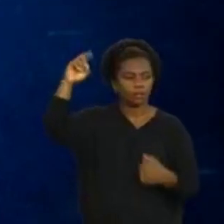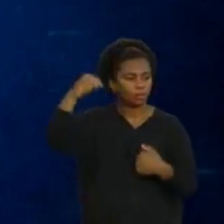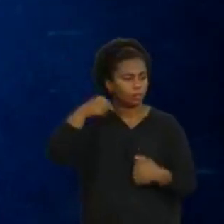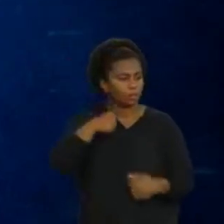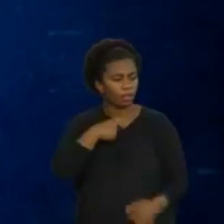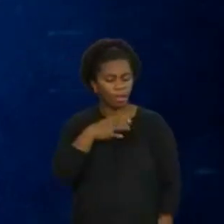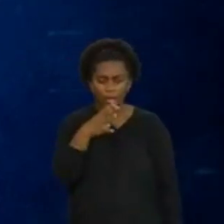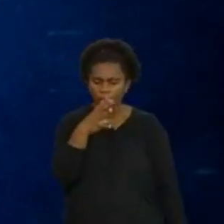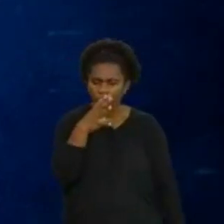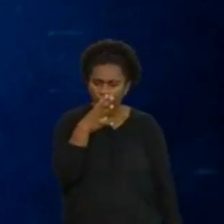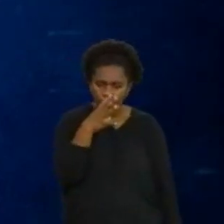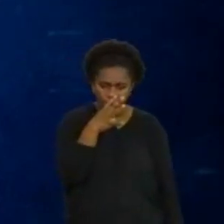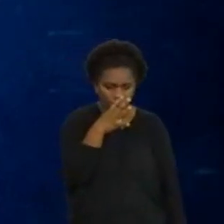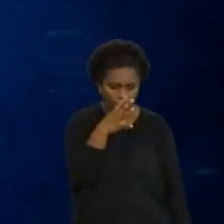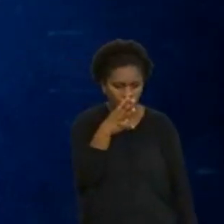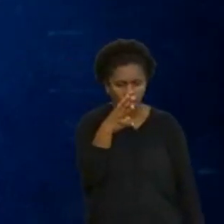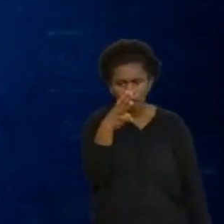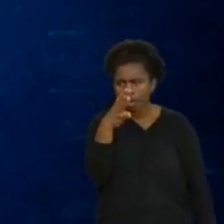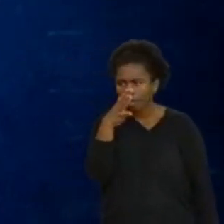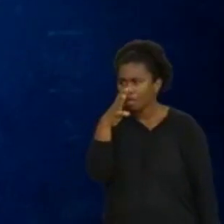quando eu maravilhado